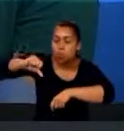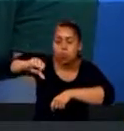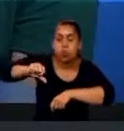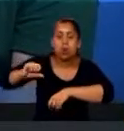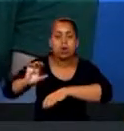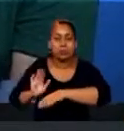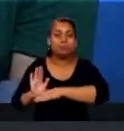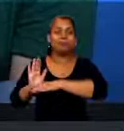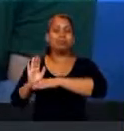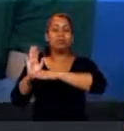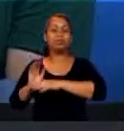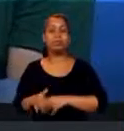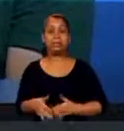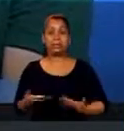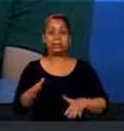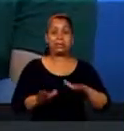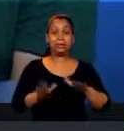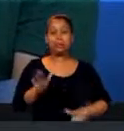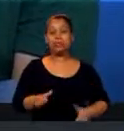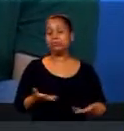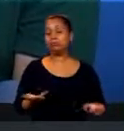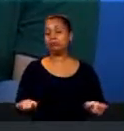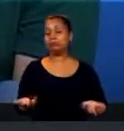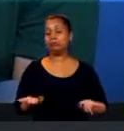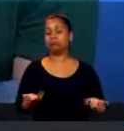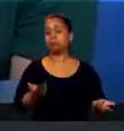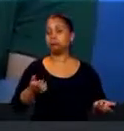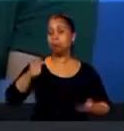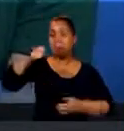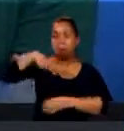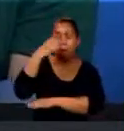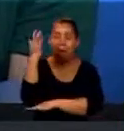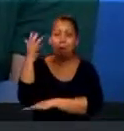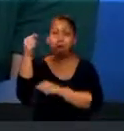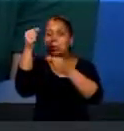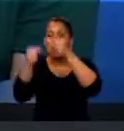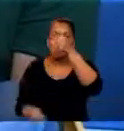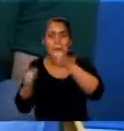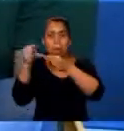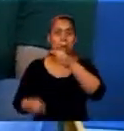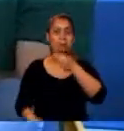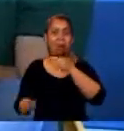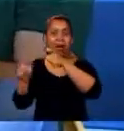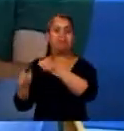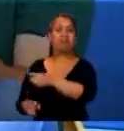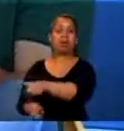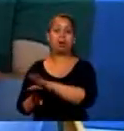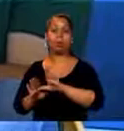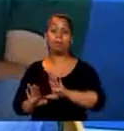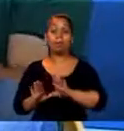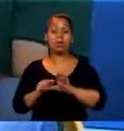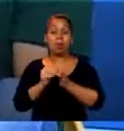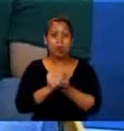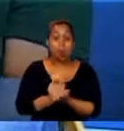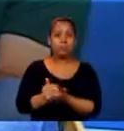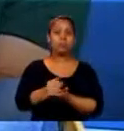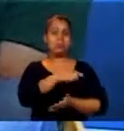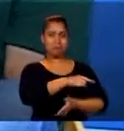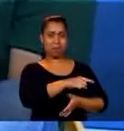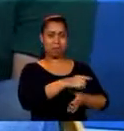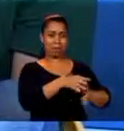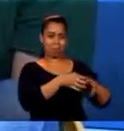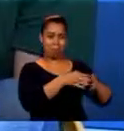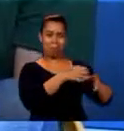começou. E às vezes a gente plantava até espécies que não eram adequadas, né? Mas a partir do momento que a academia, que é a Unesp,